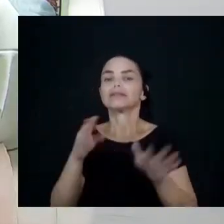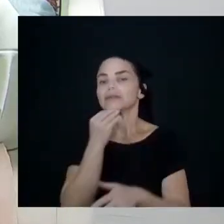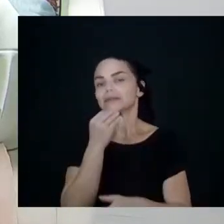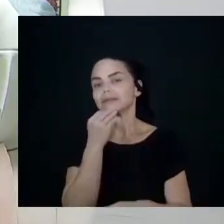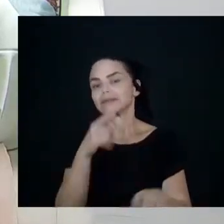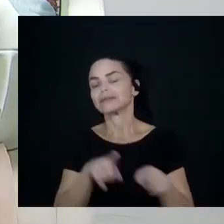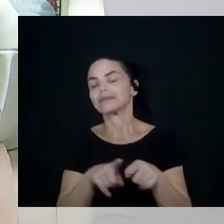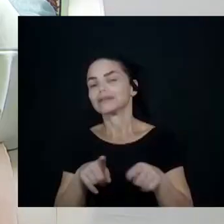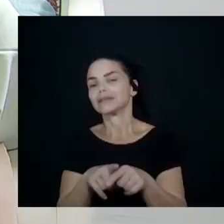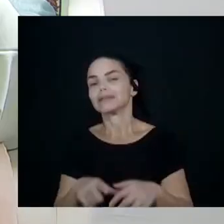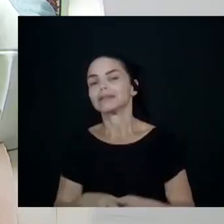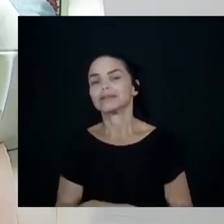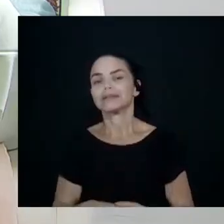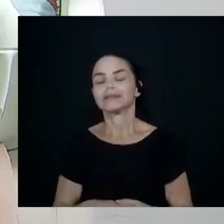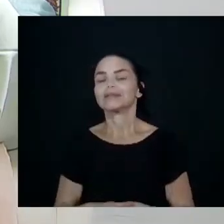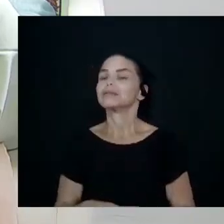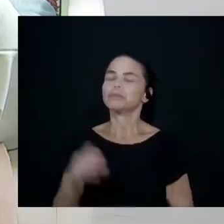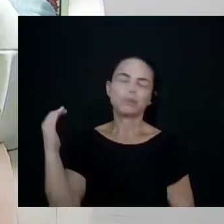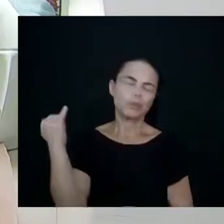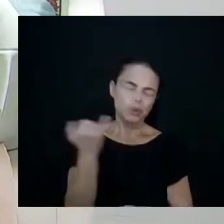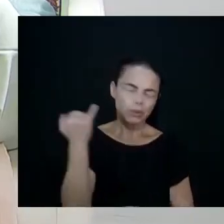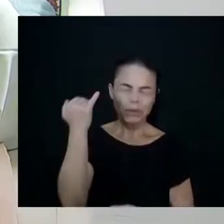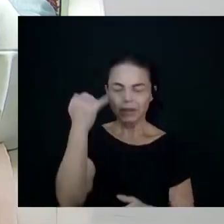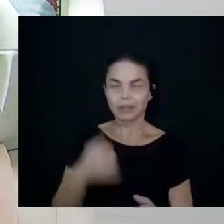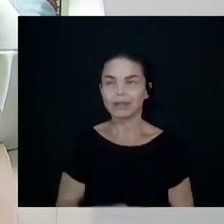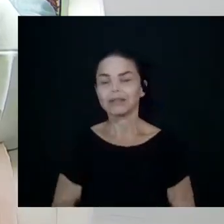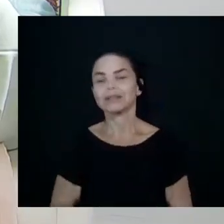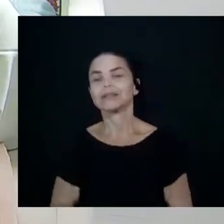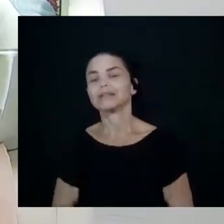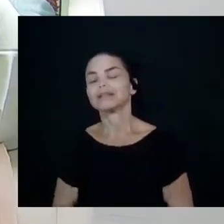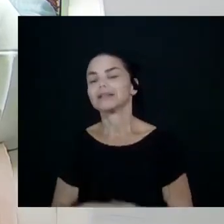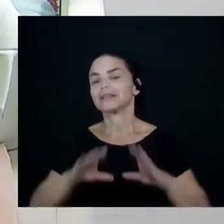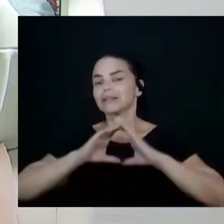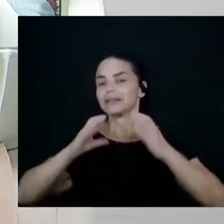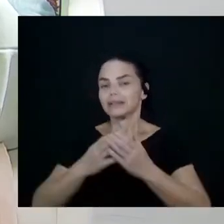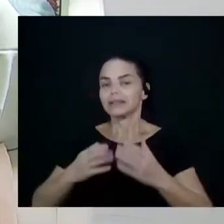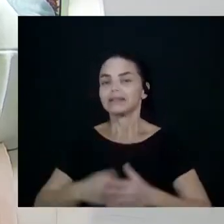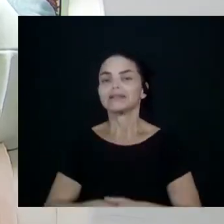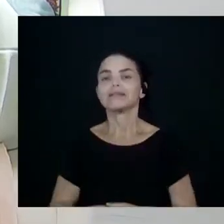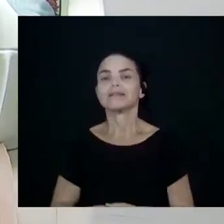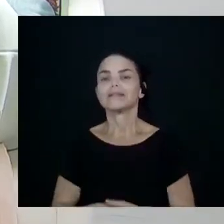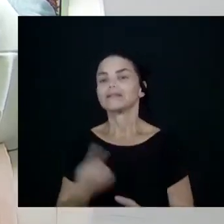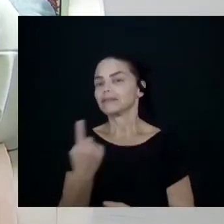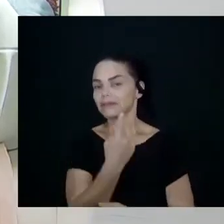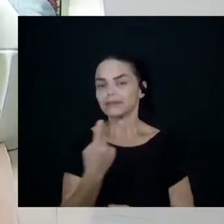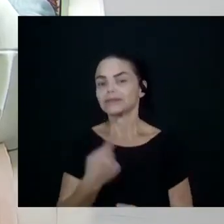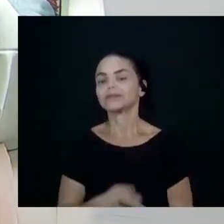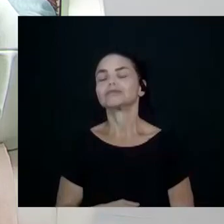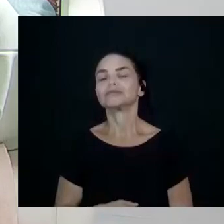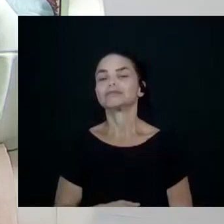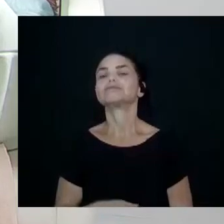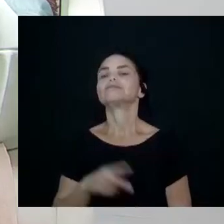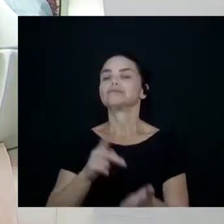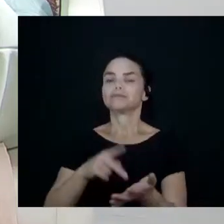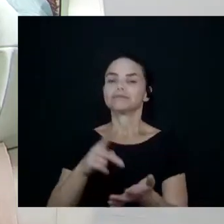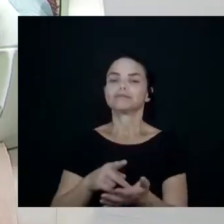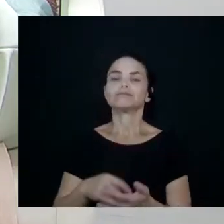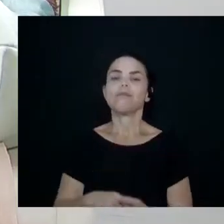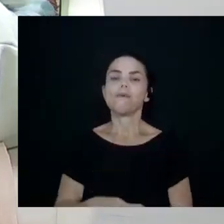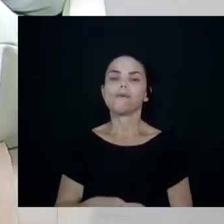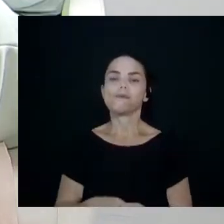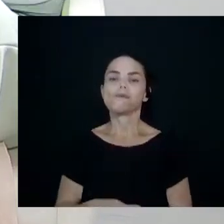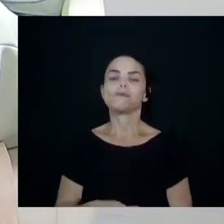abrindo portas também. Isso não tem preço, né? Porque essas comunidades, né, a nossa, com